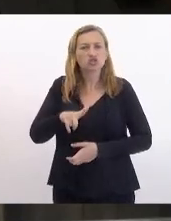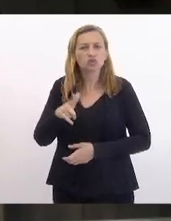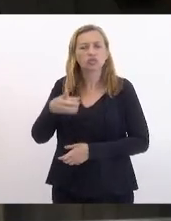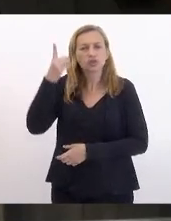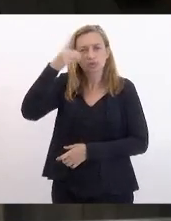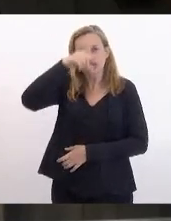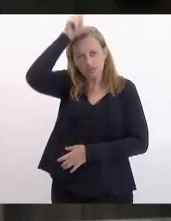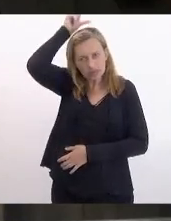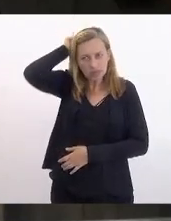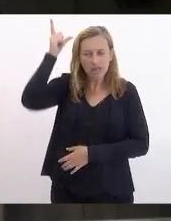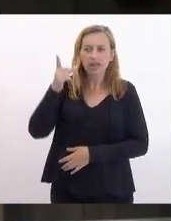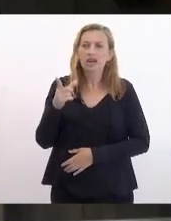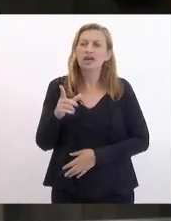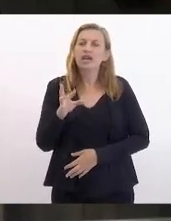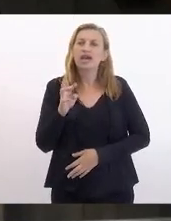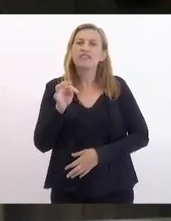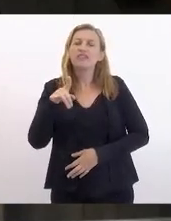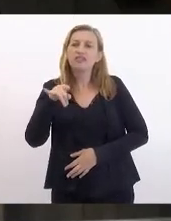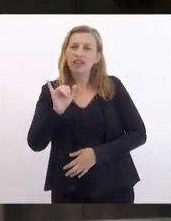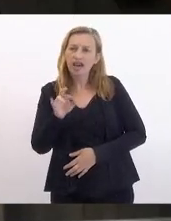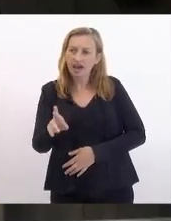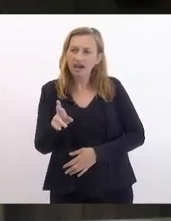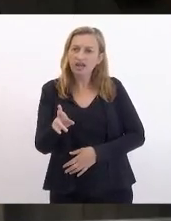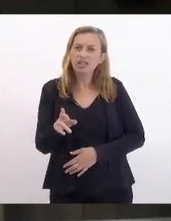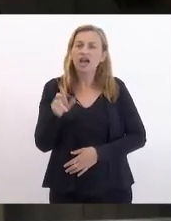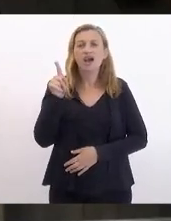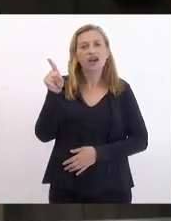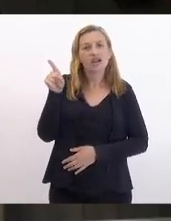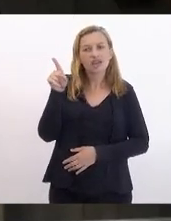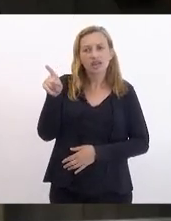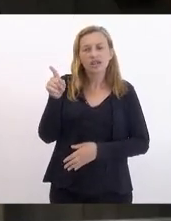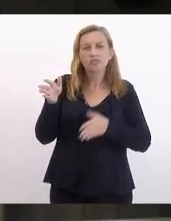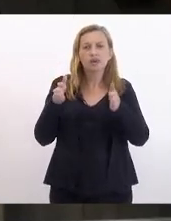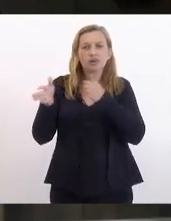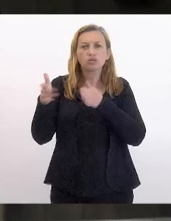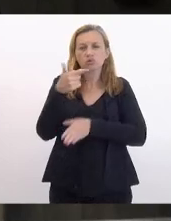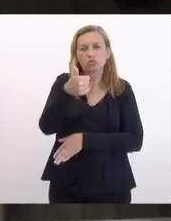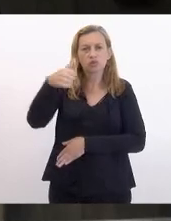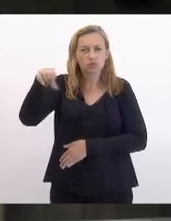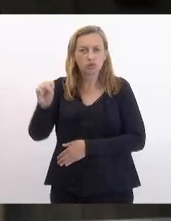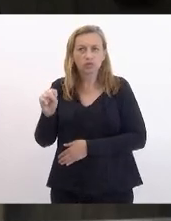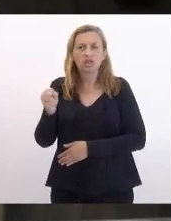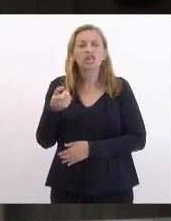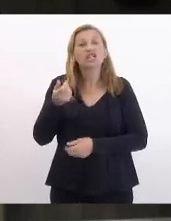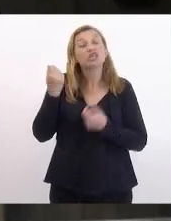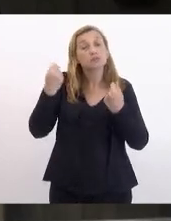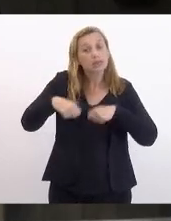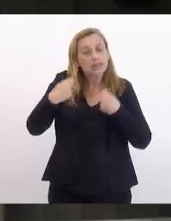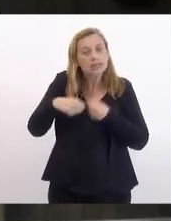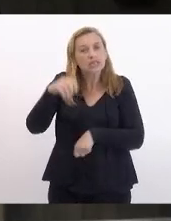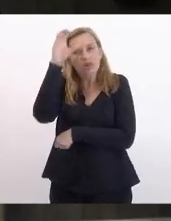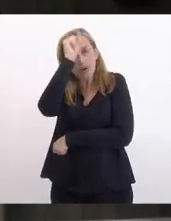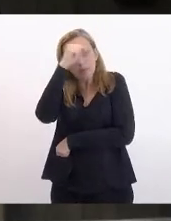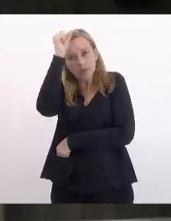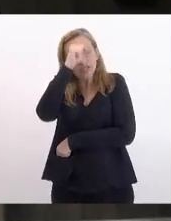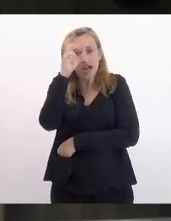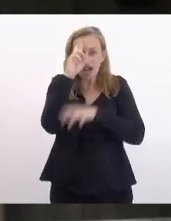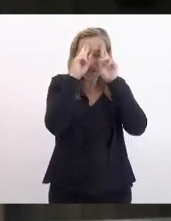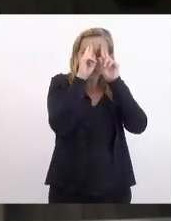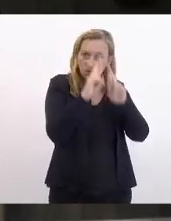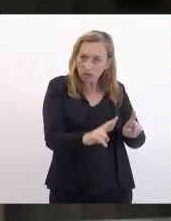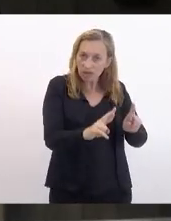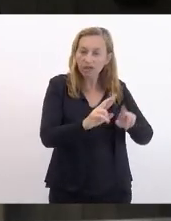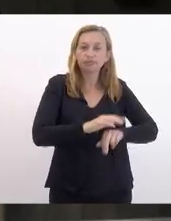o Luiz Paulo eles querem reeditar aquela atmosfera de 2018 triste precisam aprender a